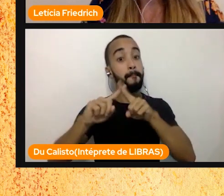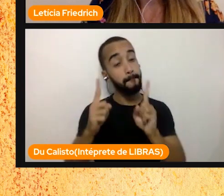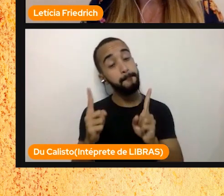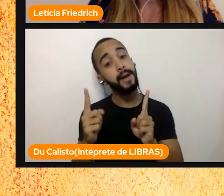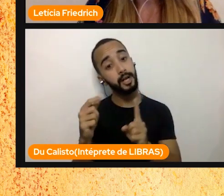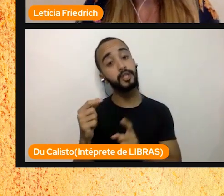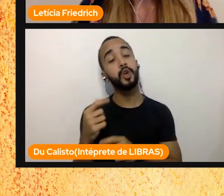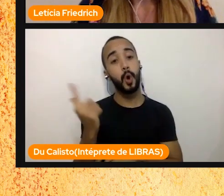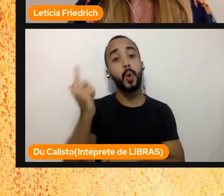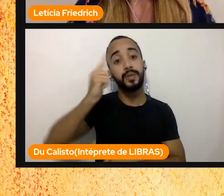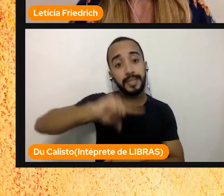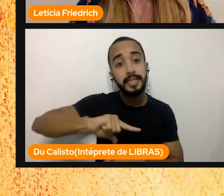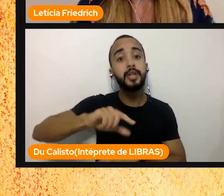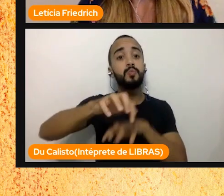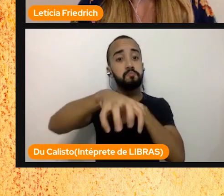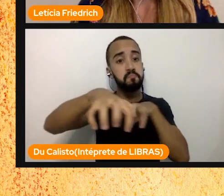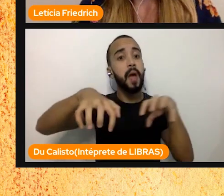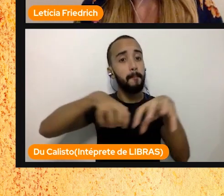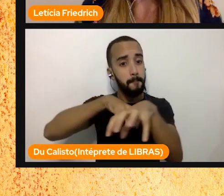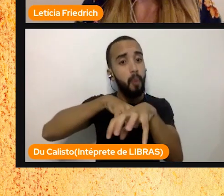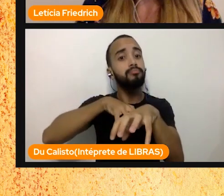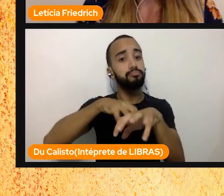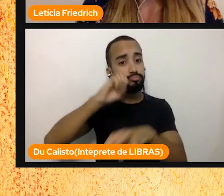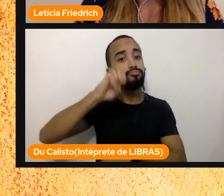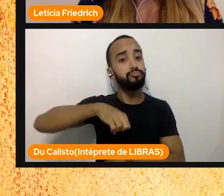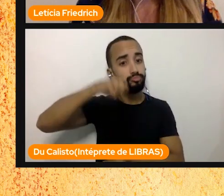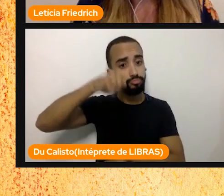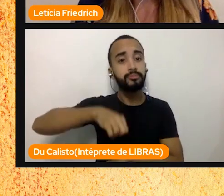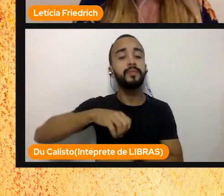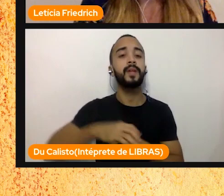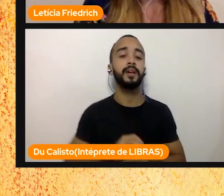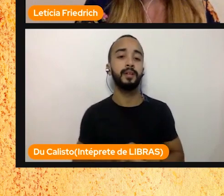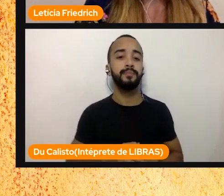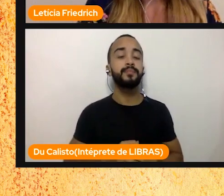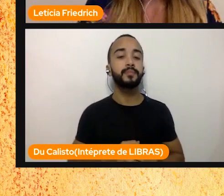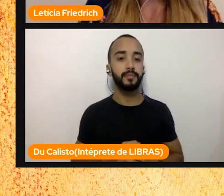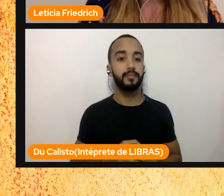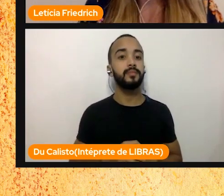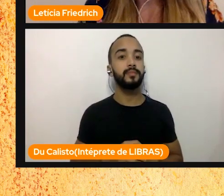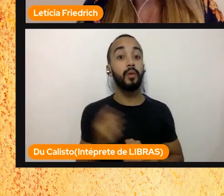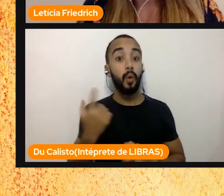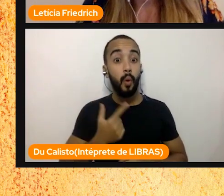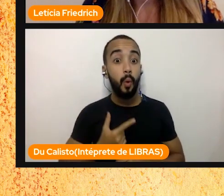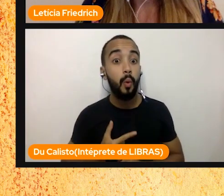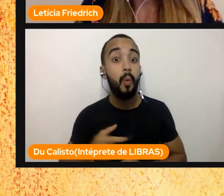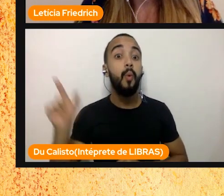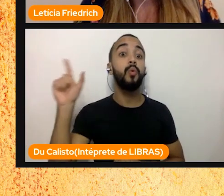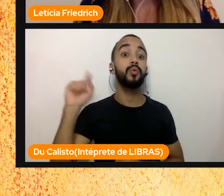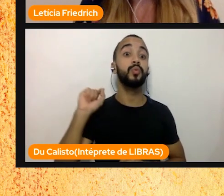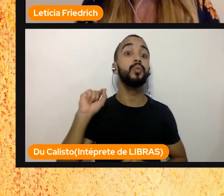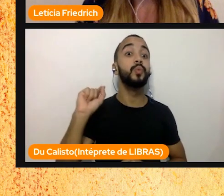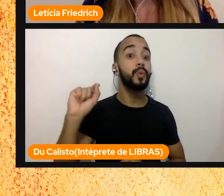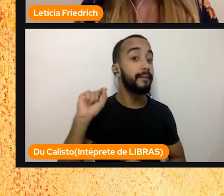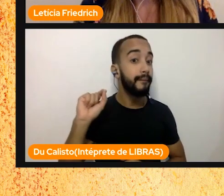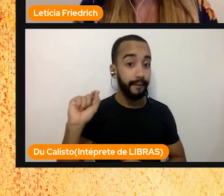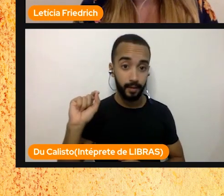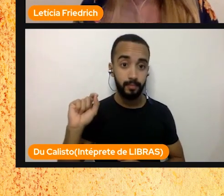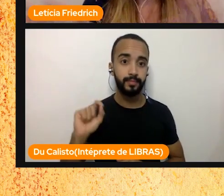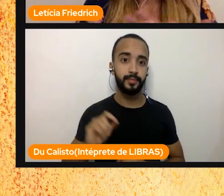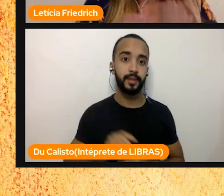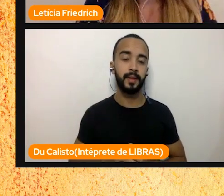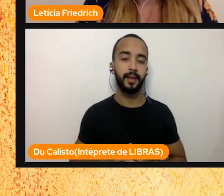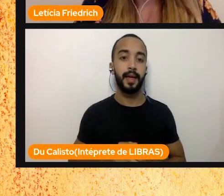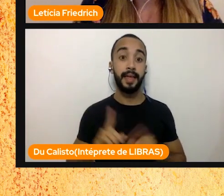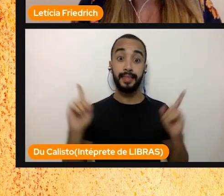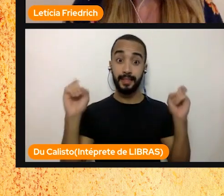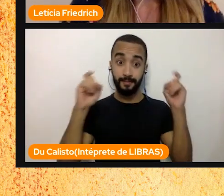forma remota, e agora o outro elo da cadeia que tem impactado, que é o que o Ulisses falou, é a distribuição, né, e que